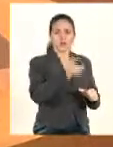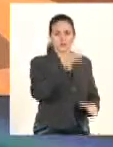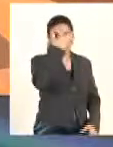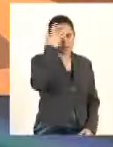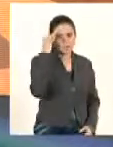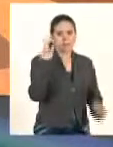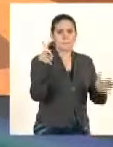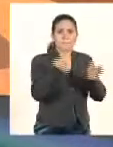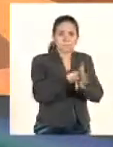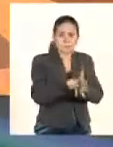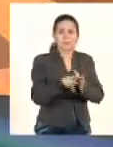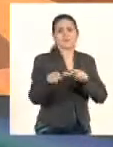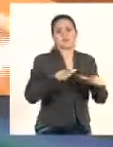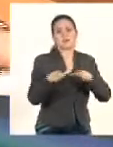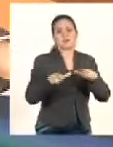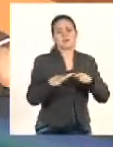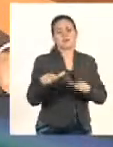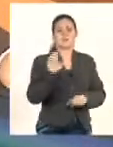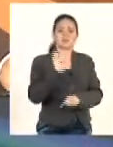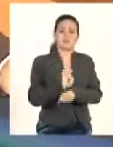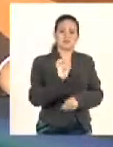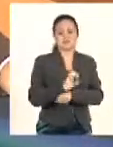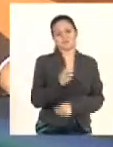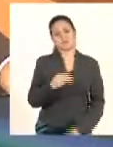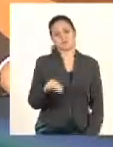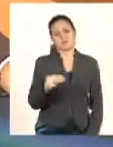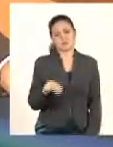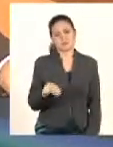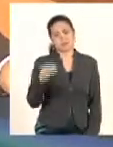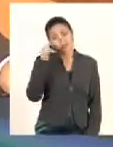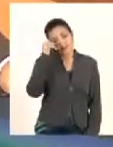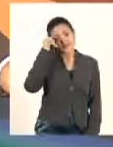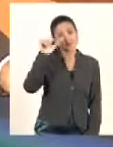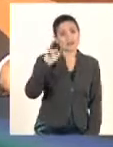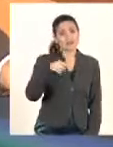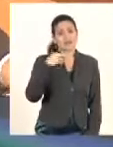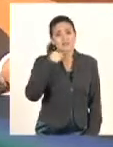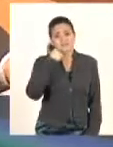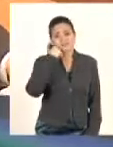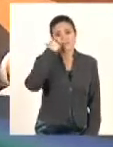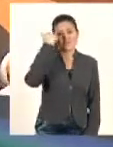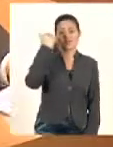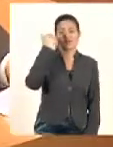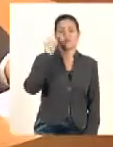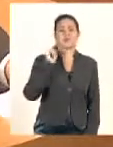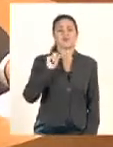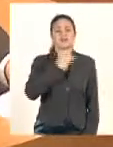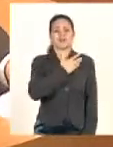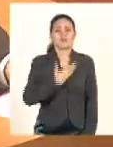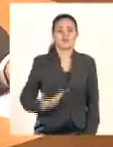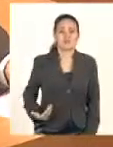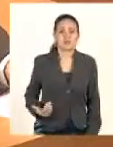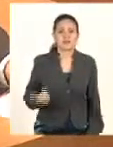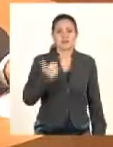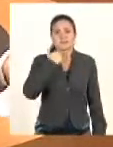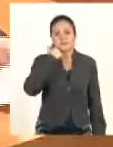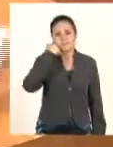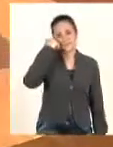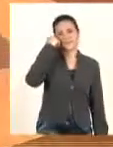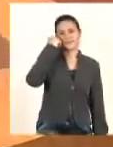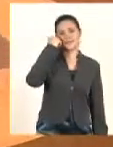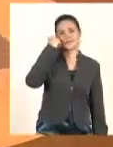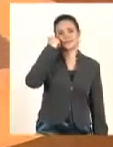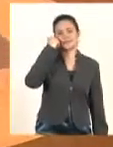Estado do Maranhão e evitaria esses transtornos e a vergonha, que o governo sai envergonhado.